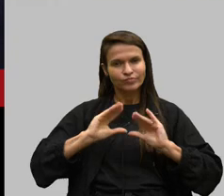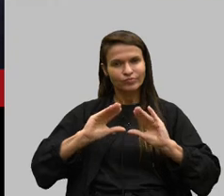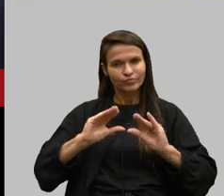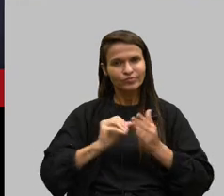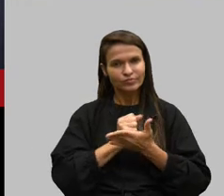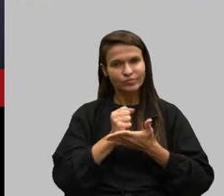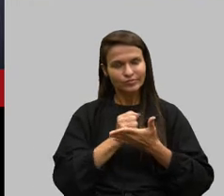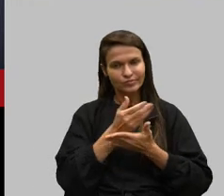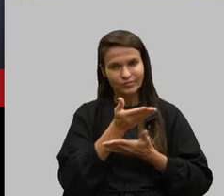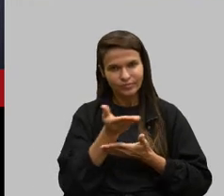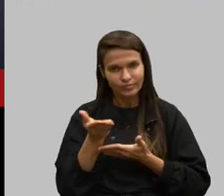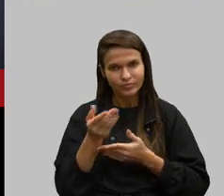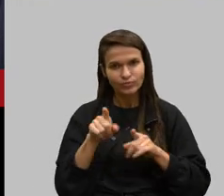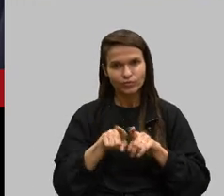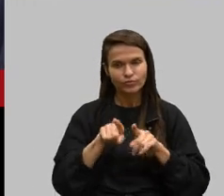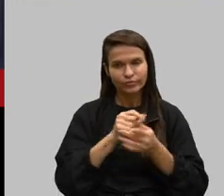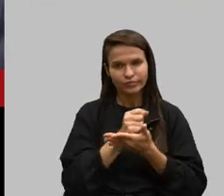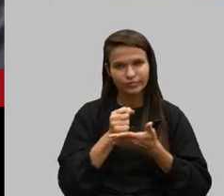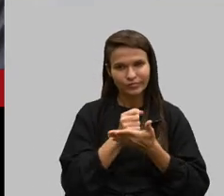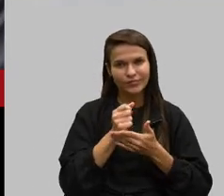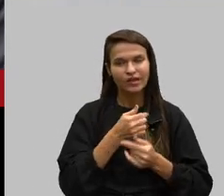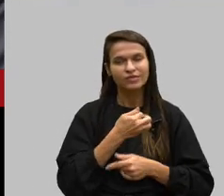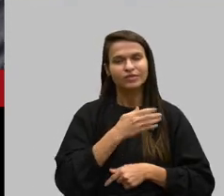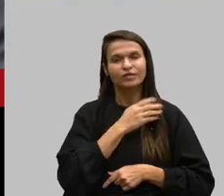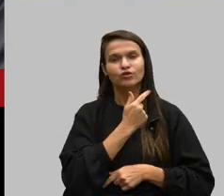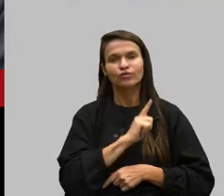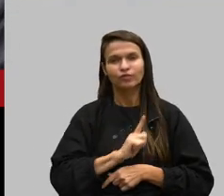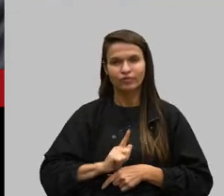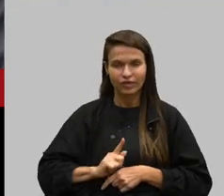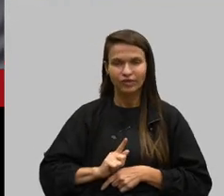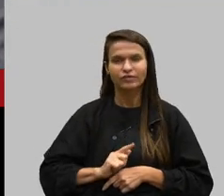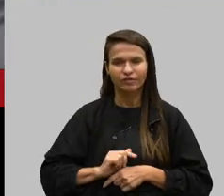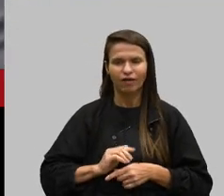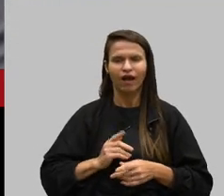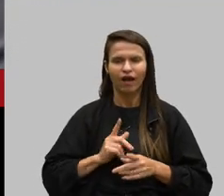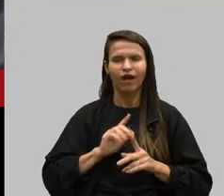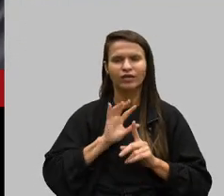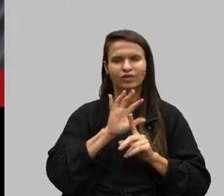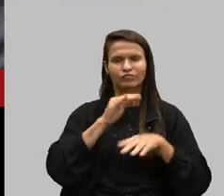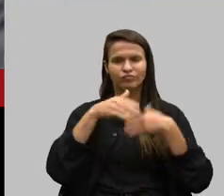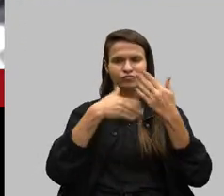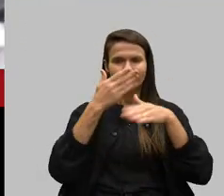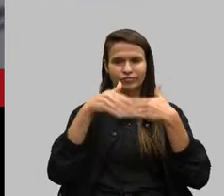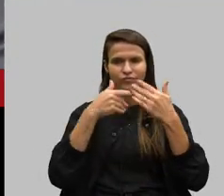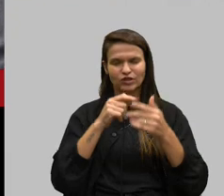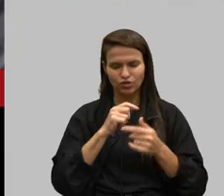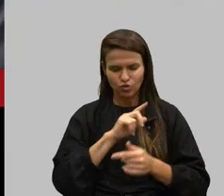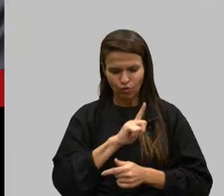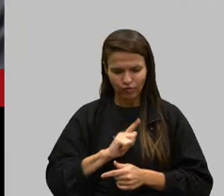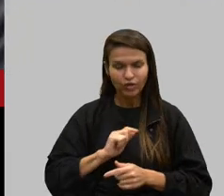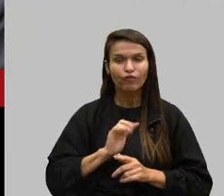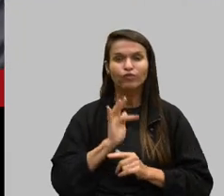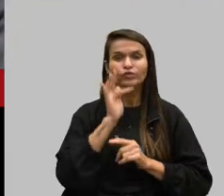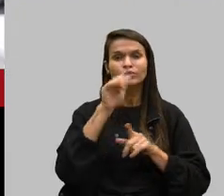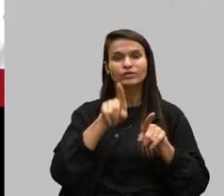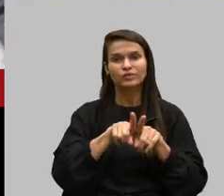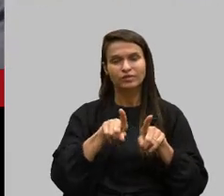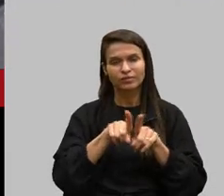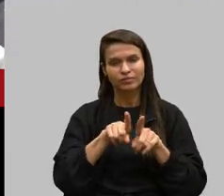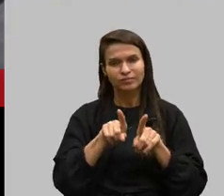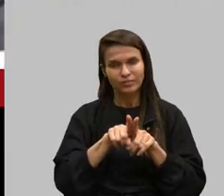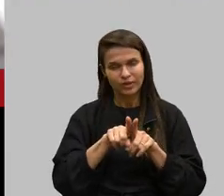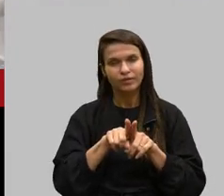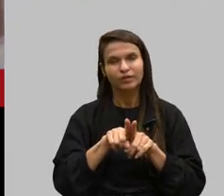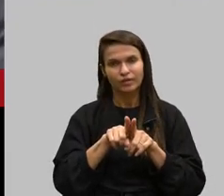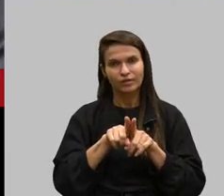vocês de ser da base desse governo que com certeza vai gerar grandes frutos não só nesse governo mas para os futuros que isso que nós estamos